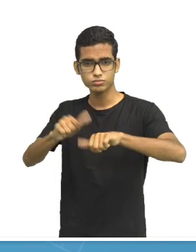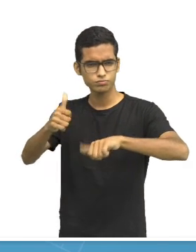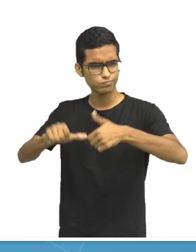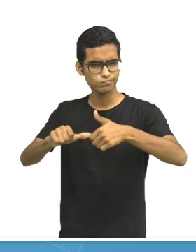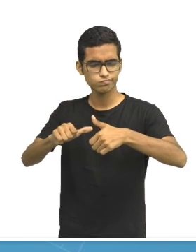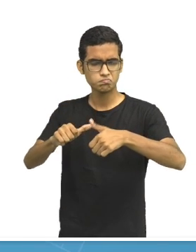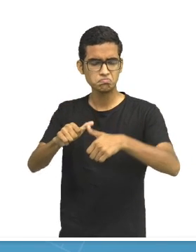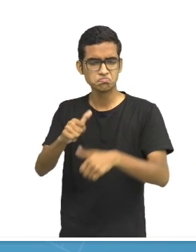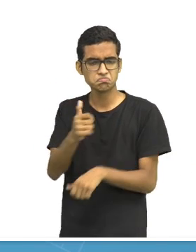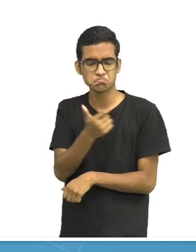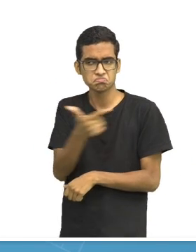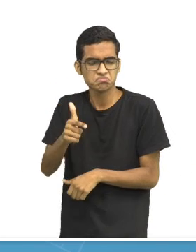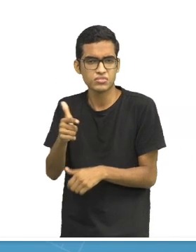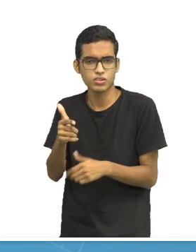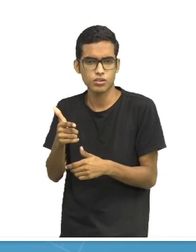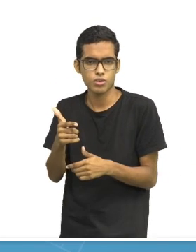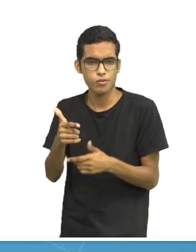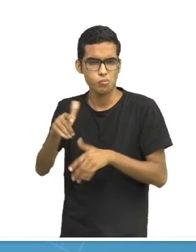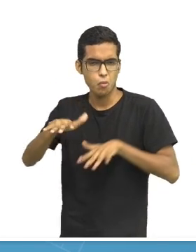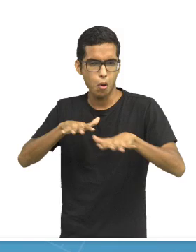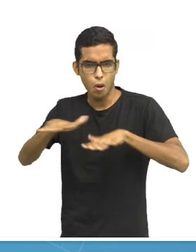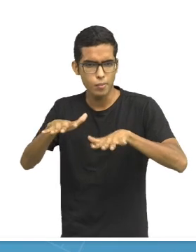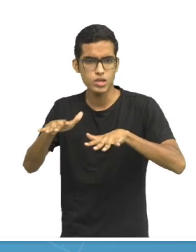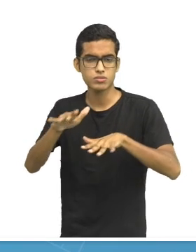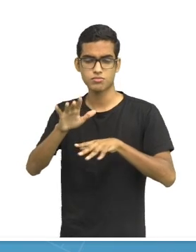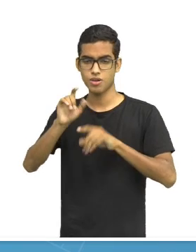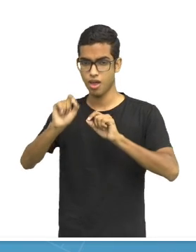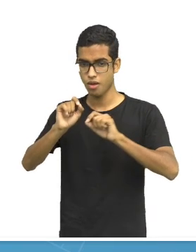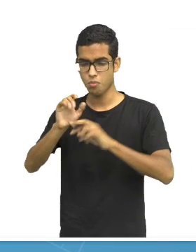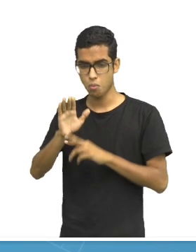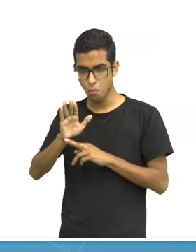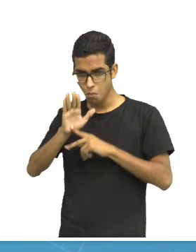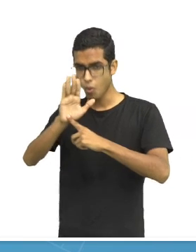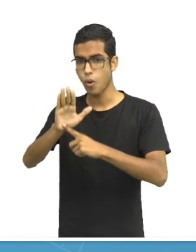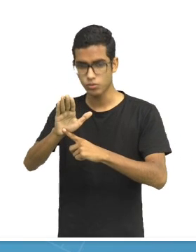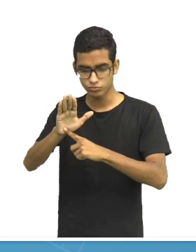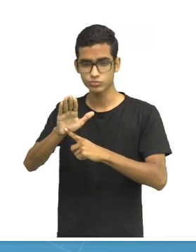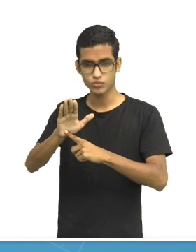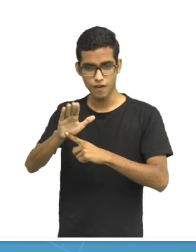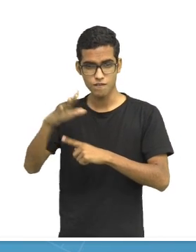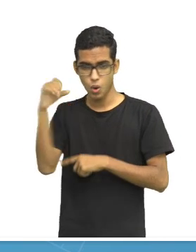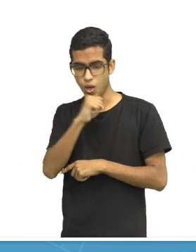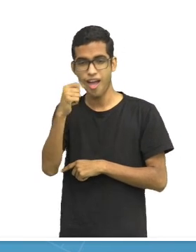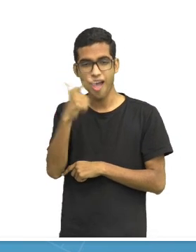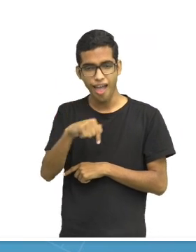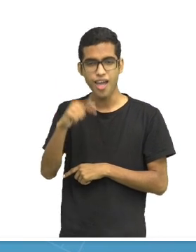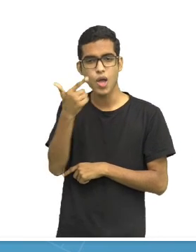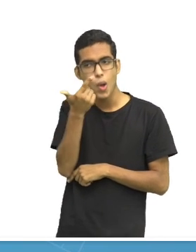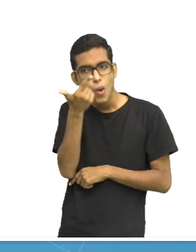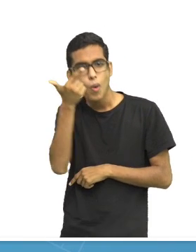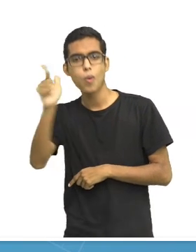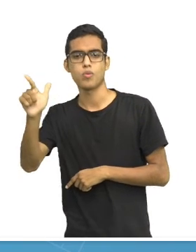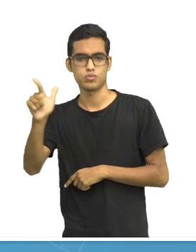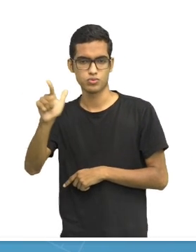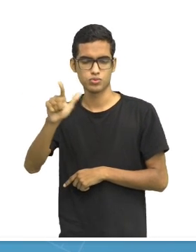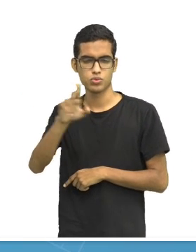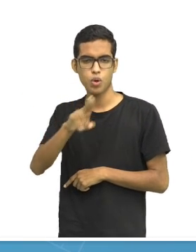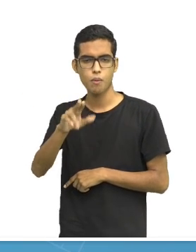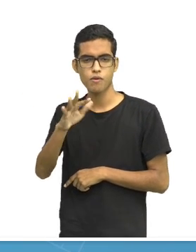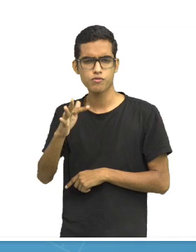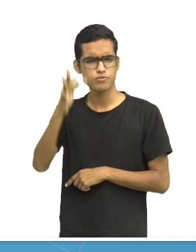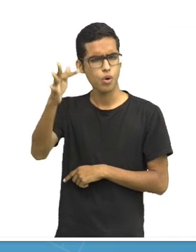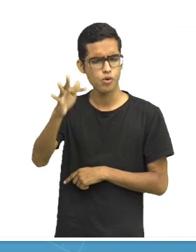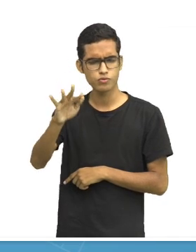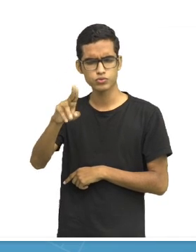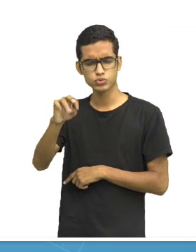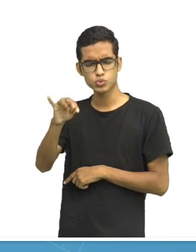Guernica, não, ele não sugere isso. Quem sugere velocidade é um outro movimento artístico chamado futurismo. Então, a